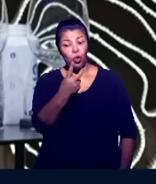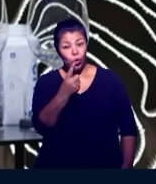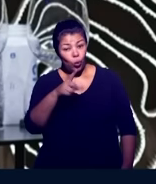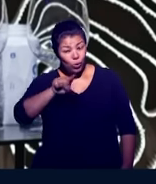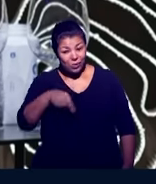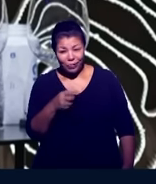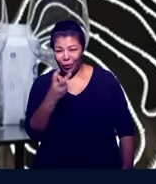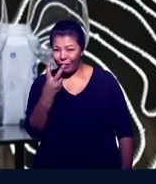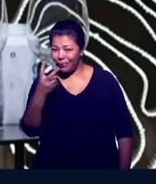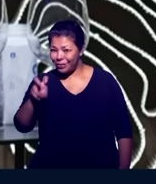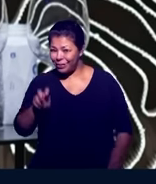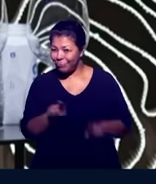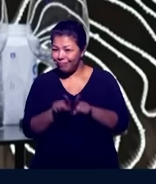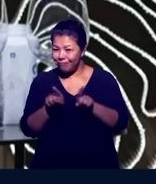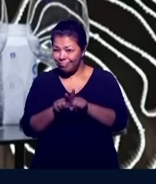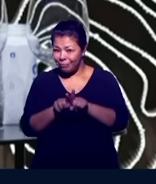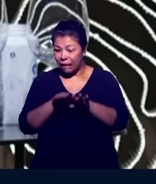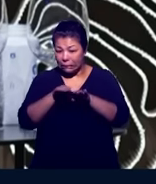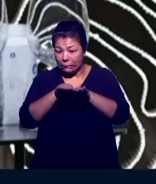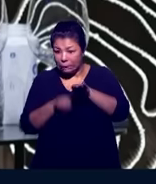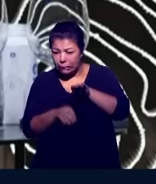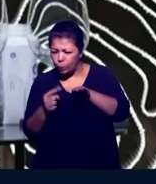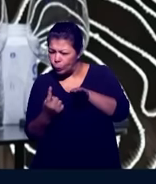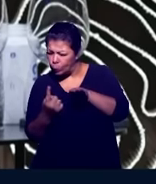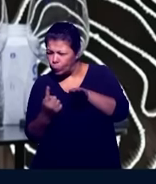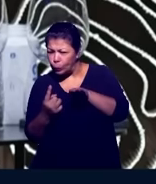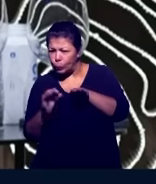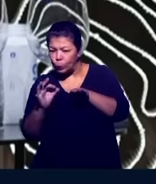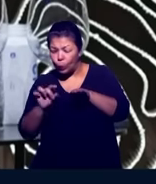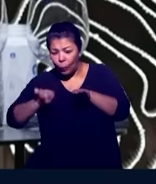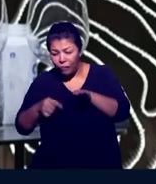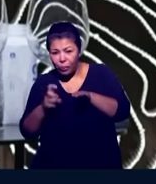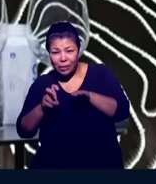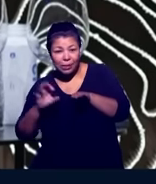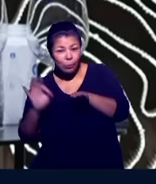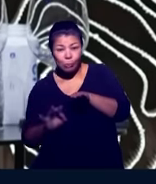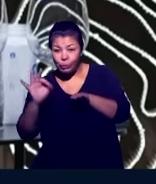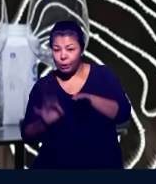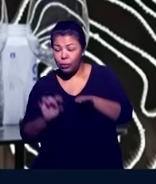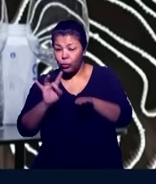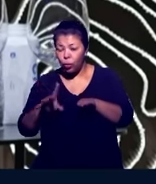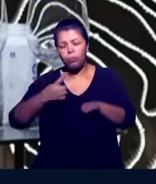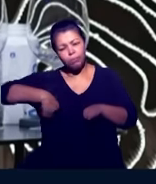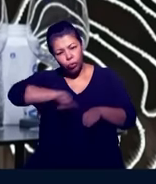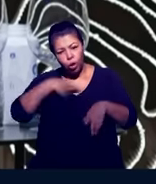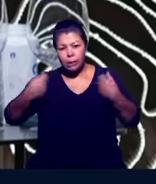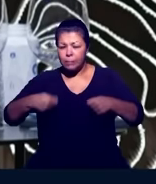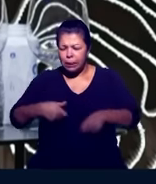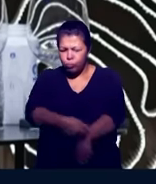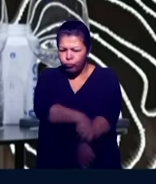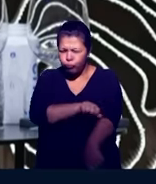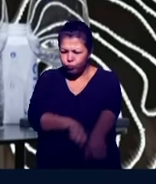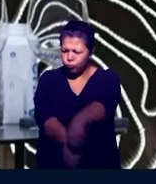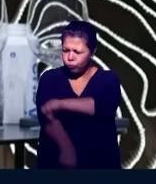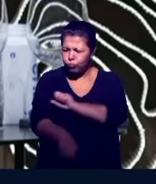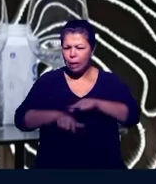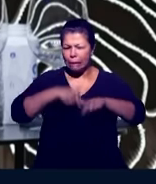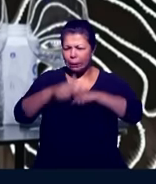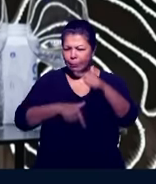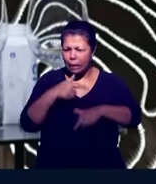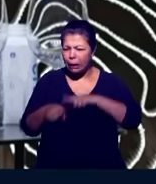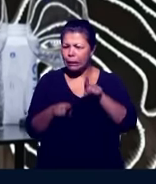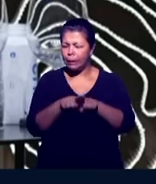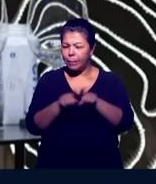1 ano de trabalho caiu 1,5 quer dizer nós temos espaço paraar trabalhando né um juro